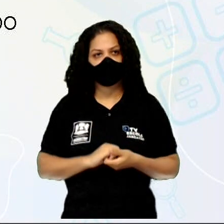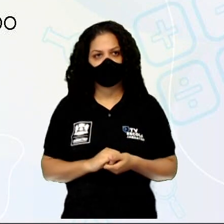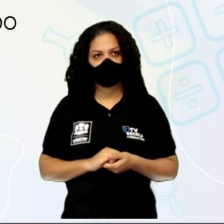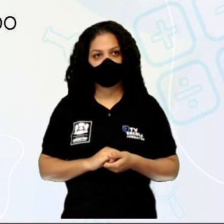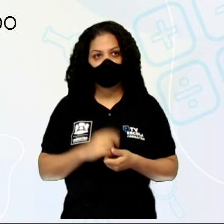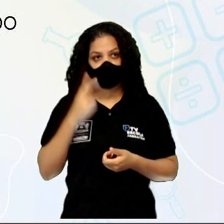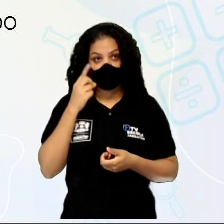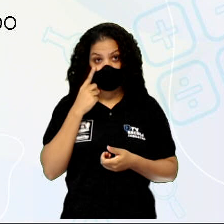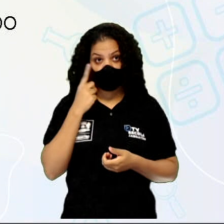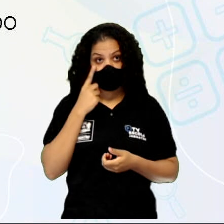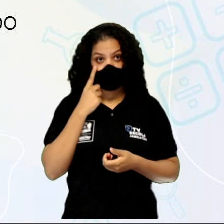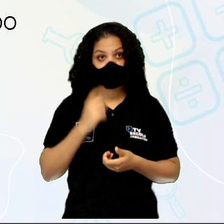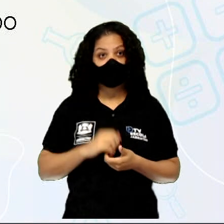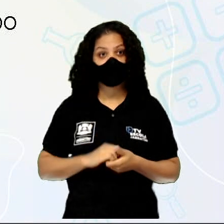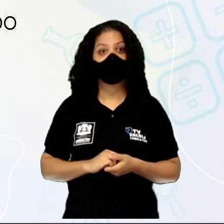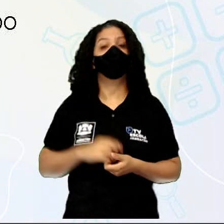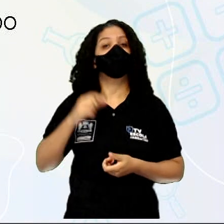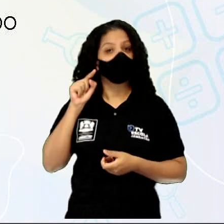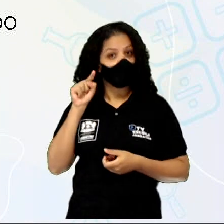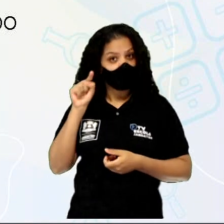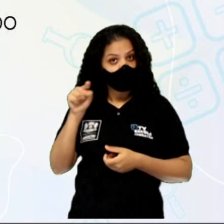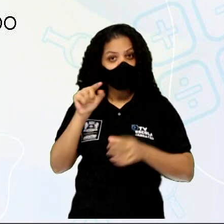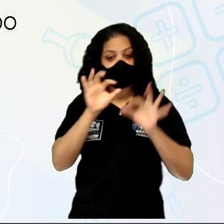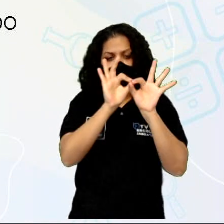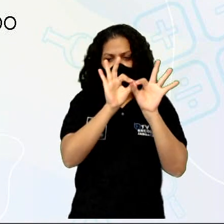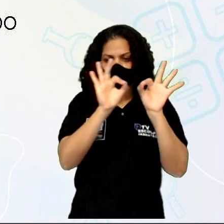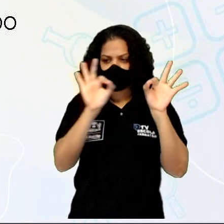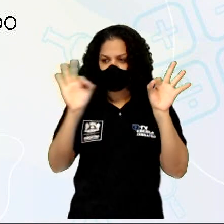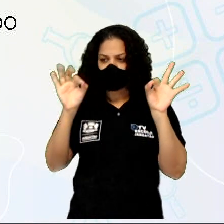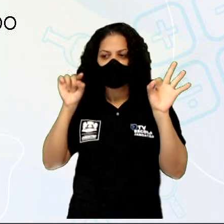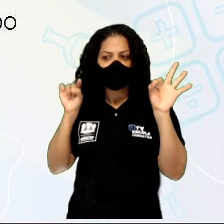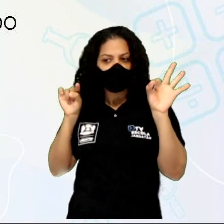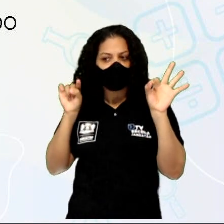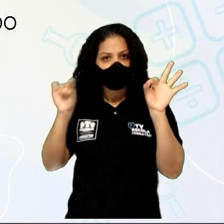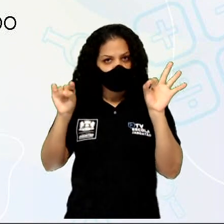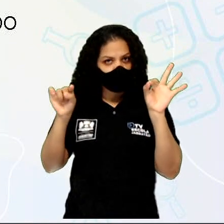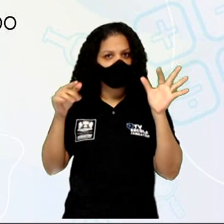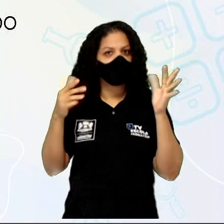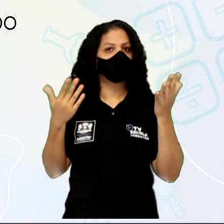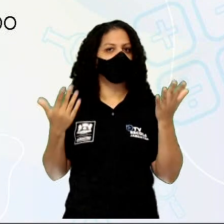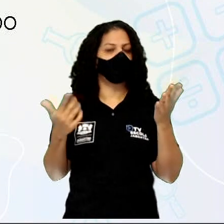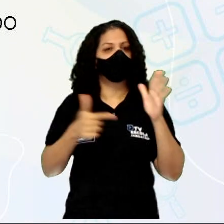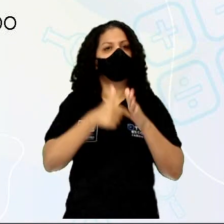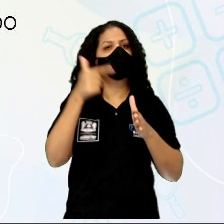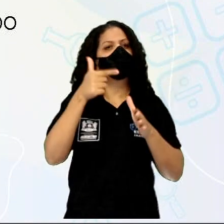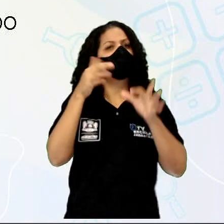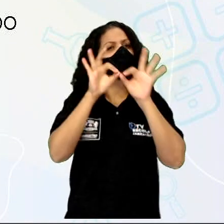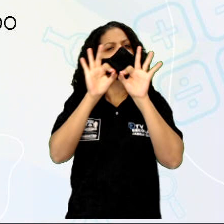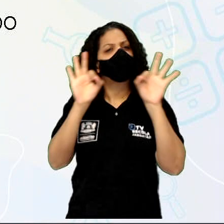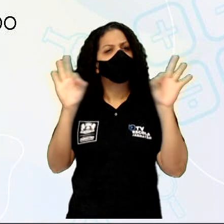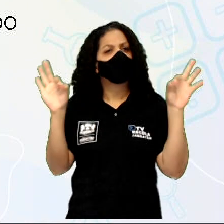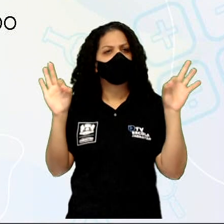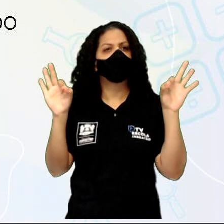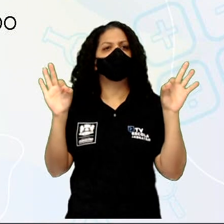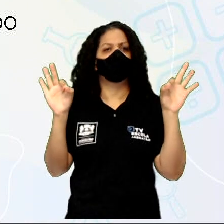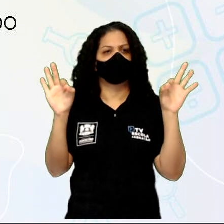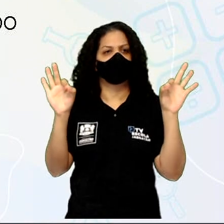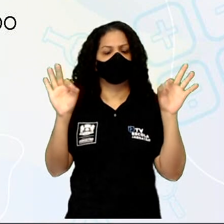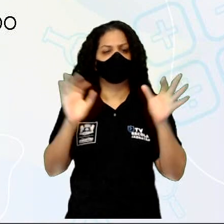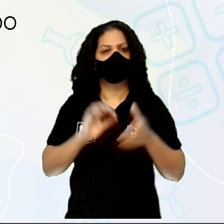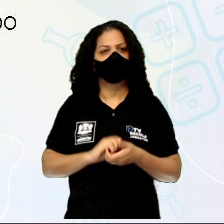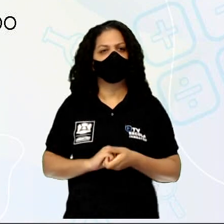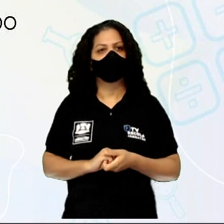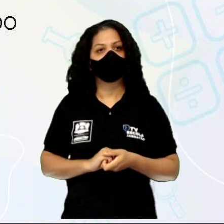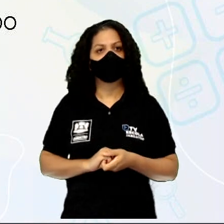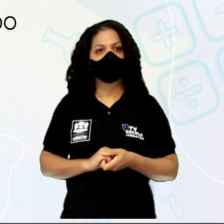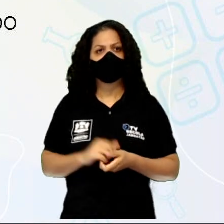ver? O ponto final. Já na segunda frase, nós temos a seguinte: